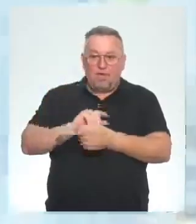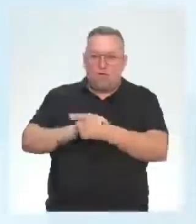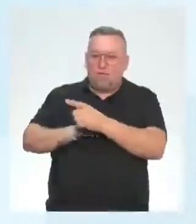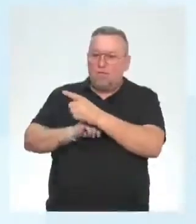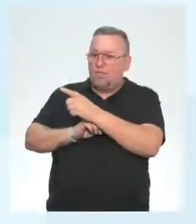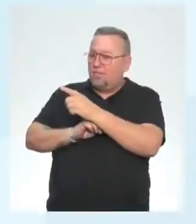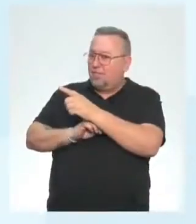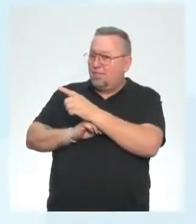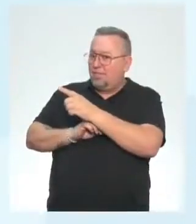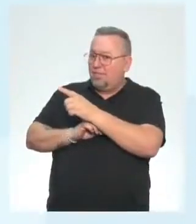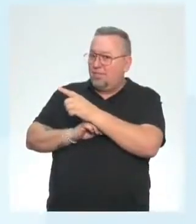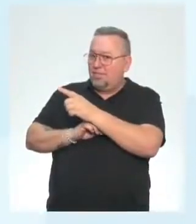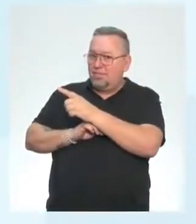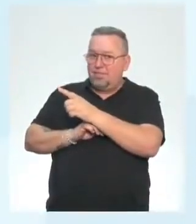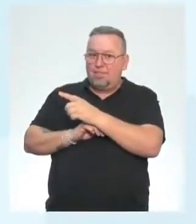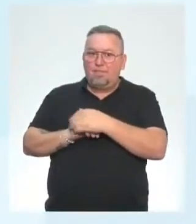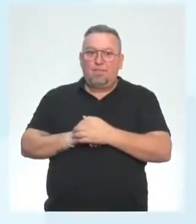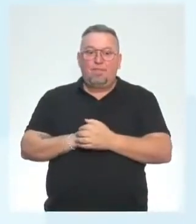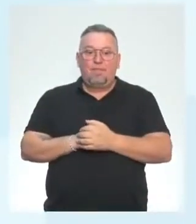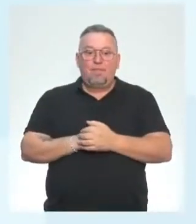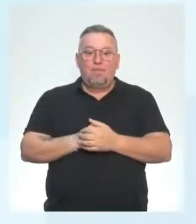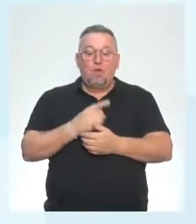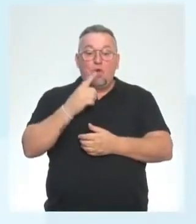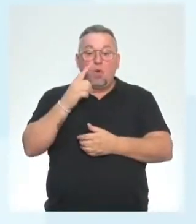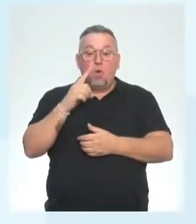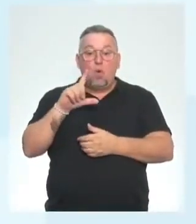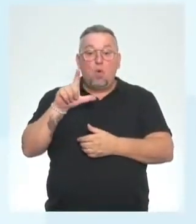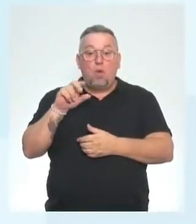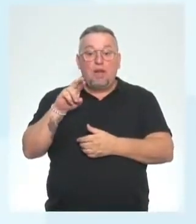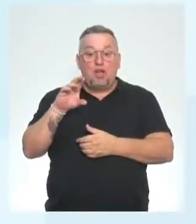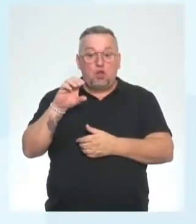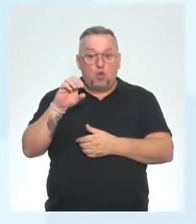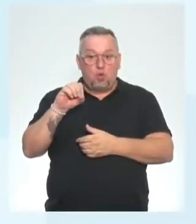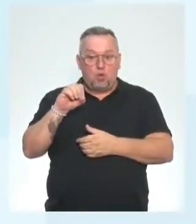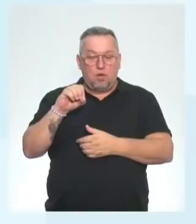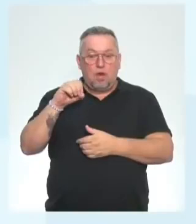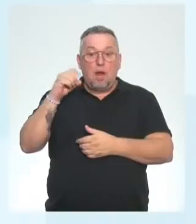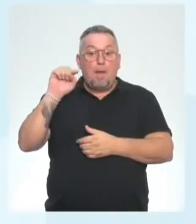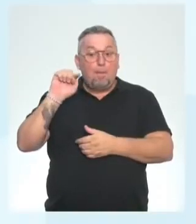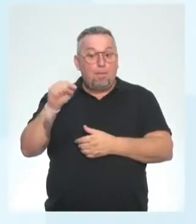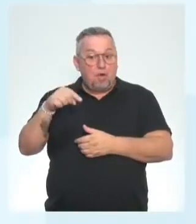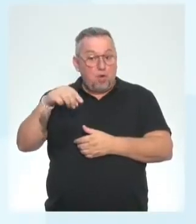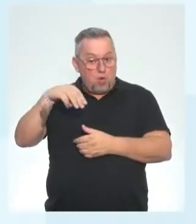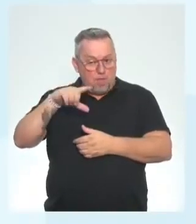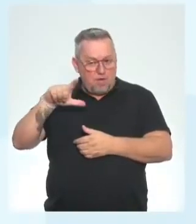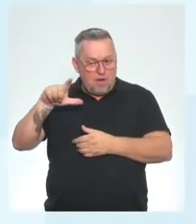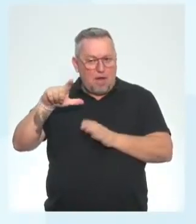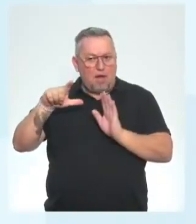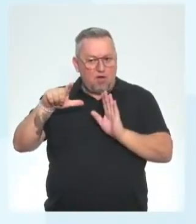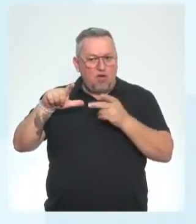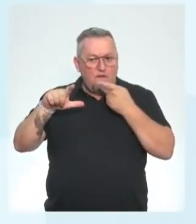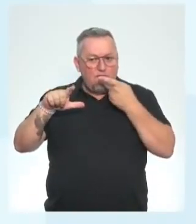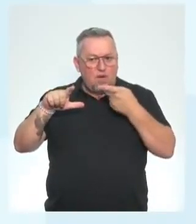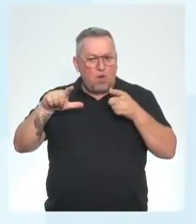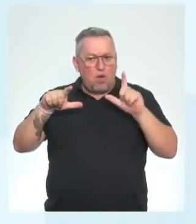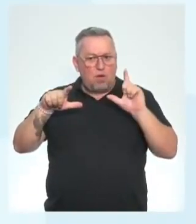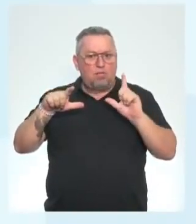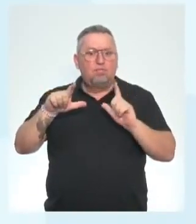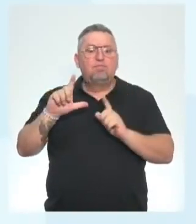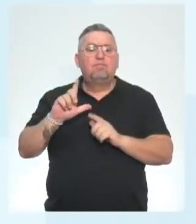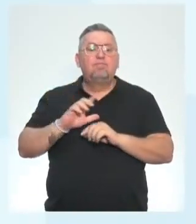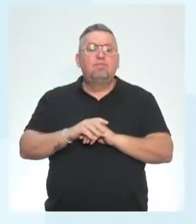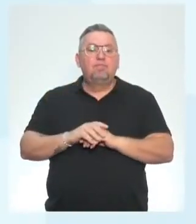vai estar o seguinte, ó, eu pensei assim, Tony, ó, 1 litro, 1000 ml. A gente já comentou sobre isso, né? Sim. Então, 1 litro é 1000